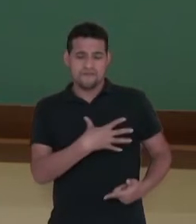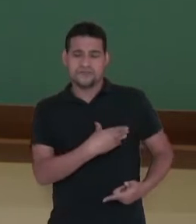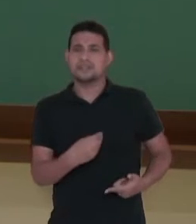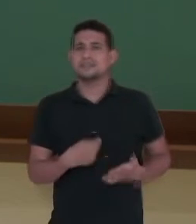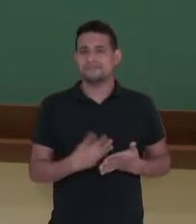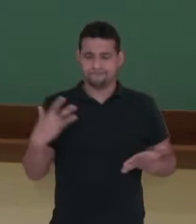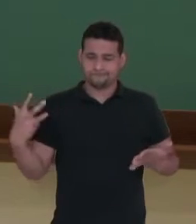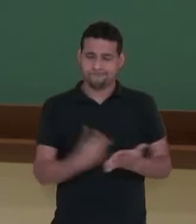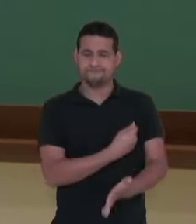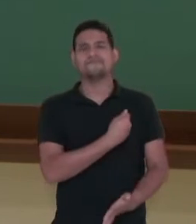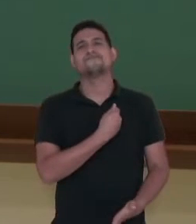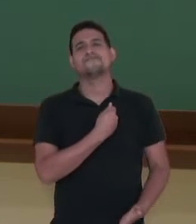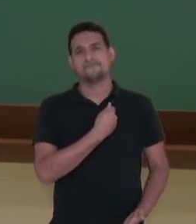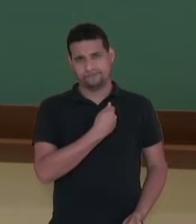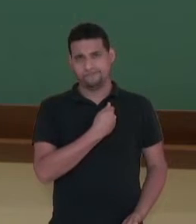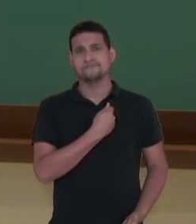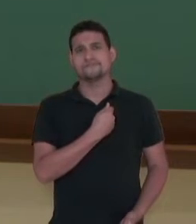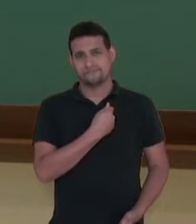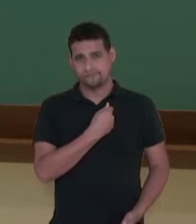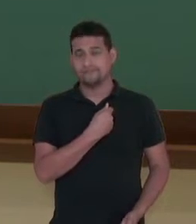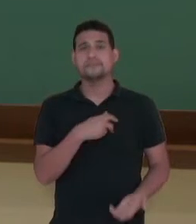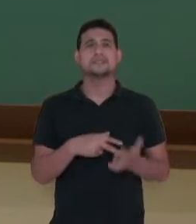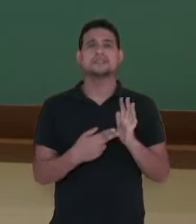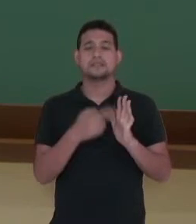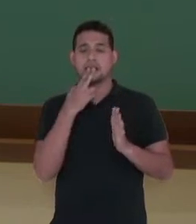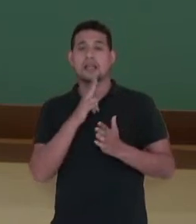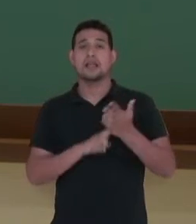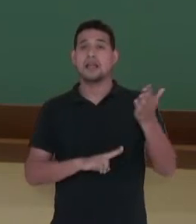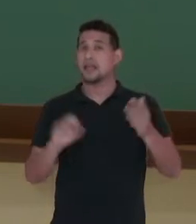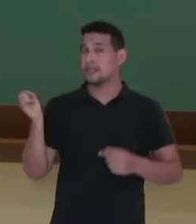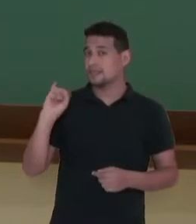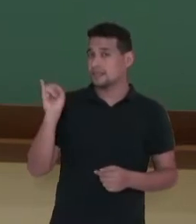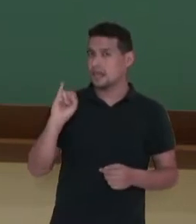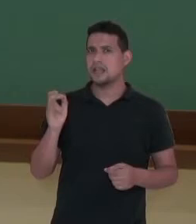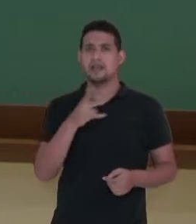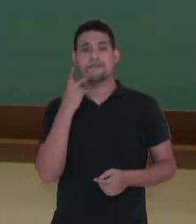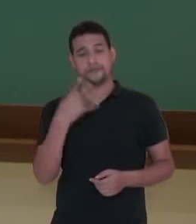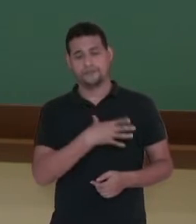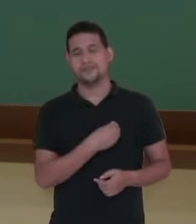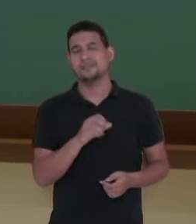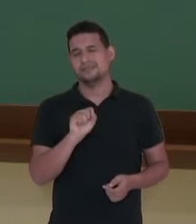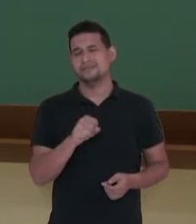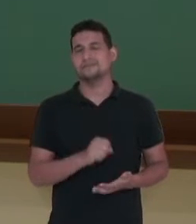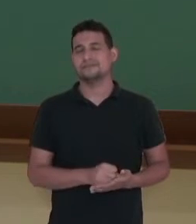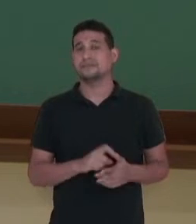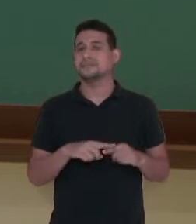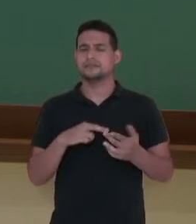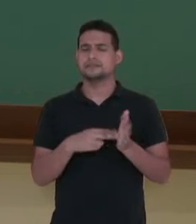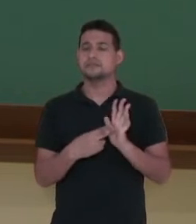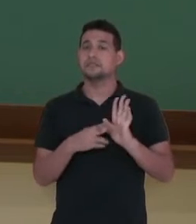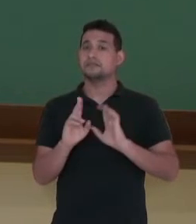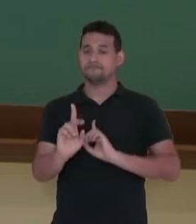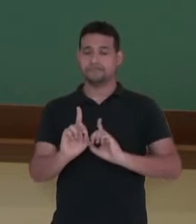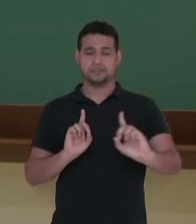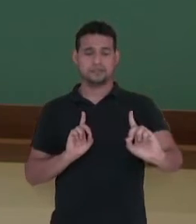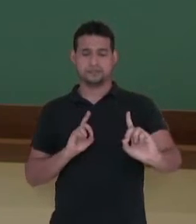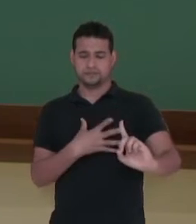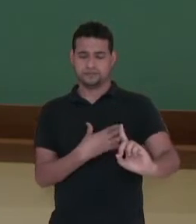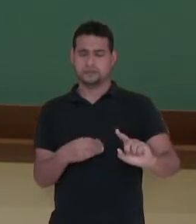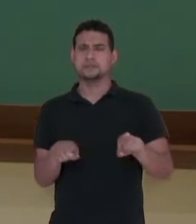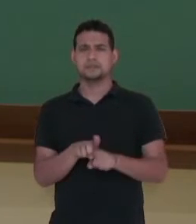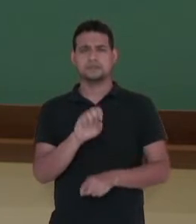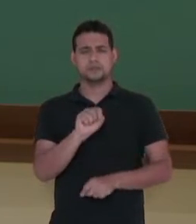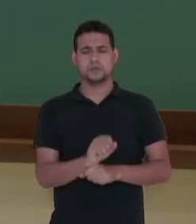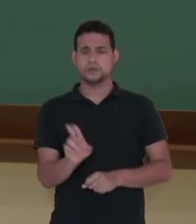filhos também dela, a quienes enviaram à Itália, afirmou sua hija. Então foi afastada dos filhos,